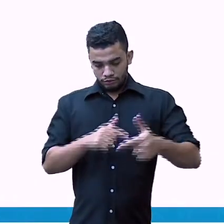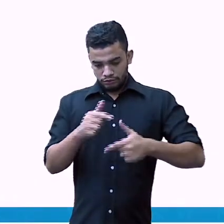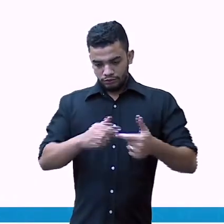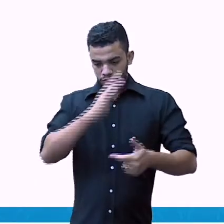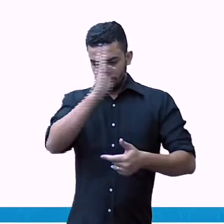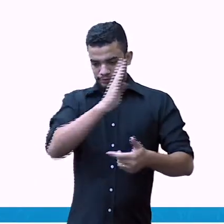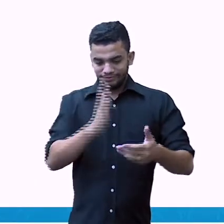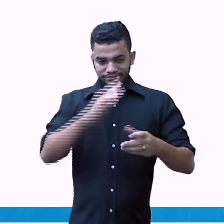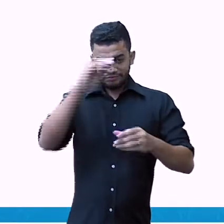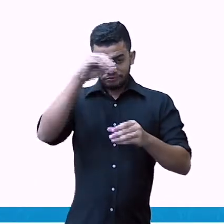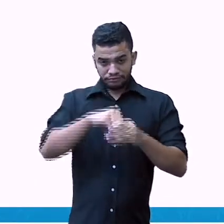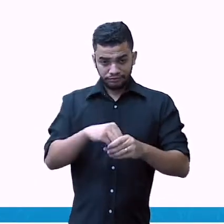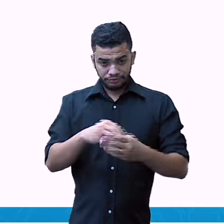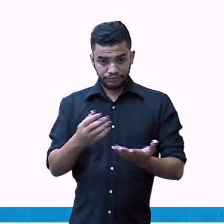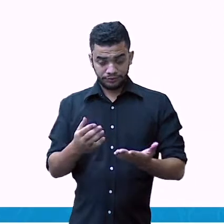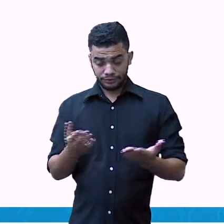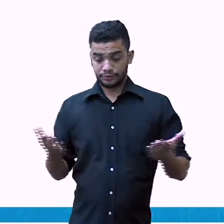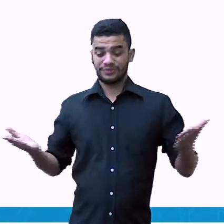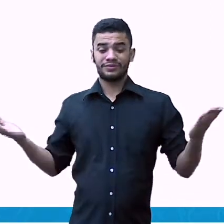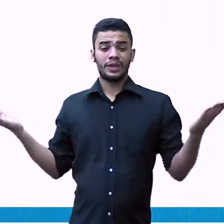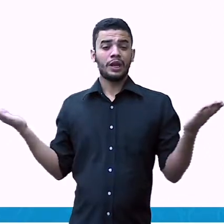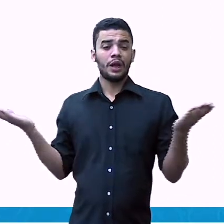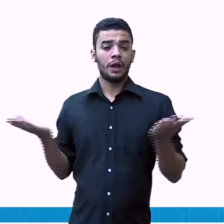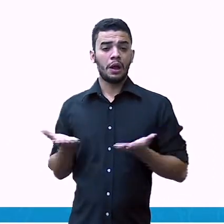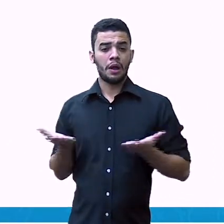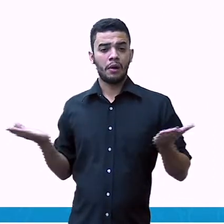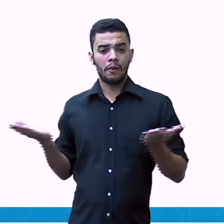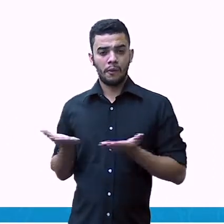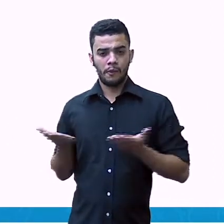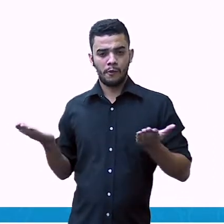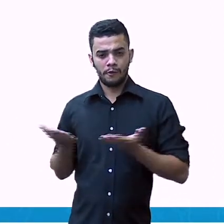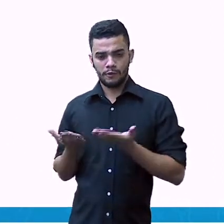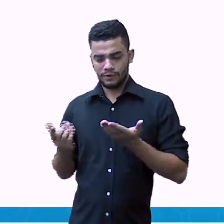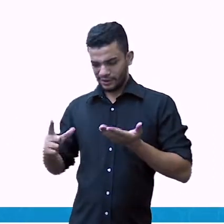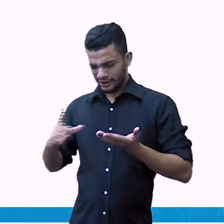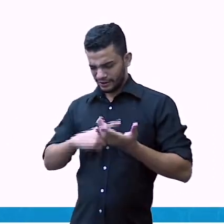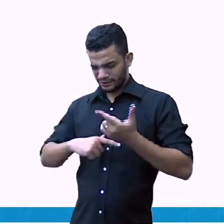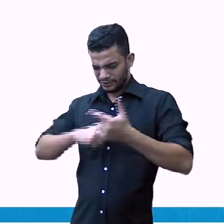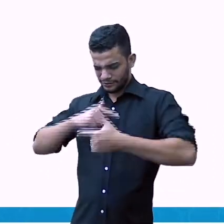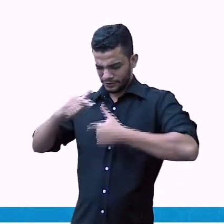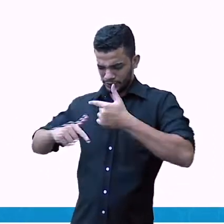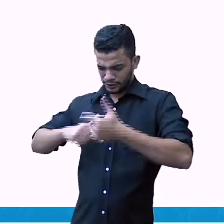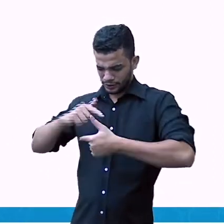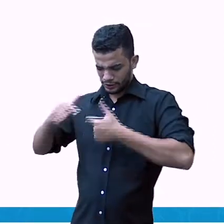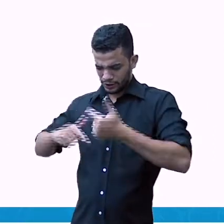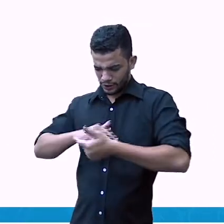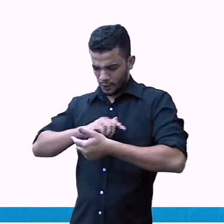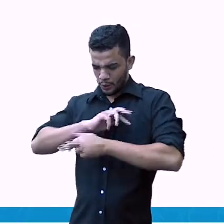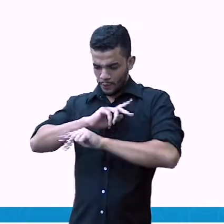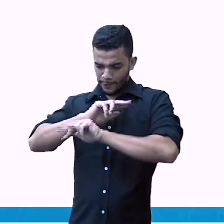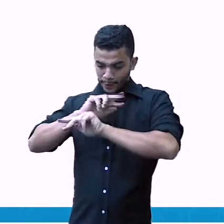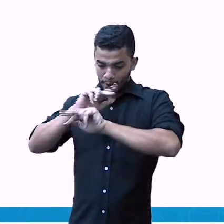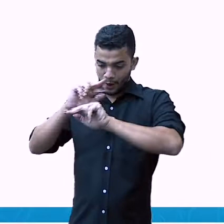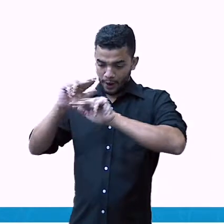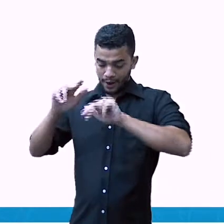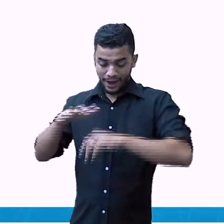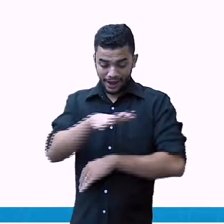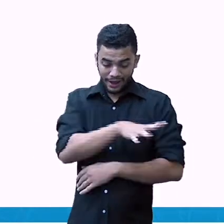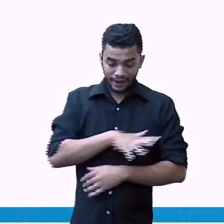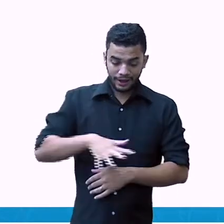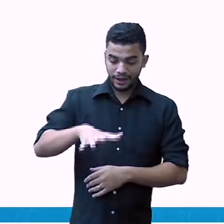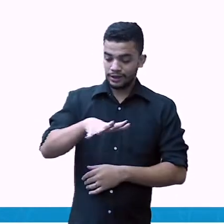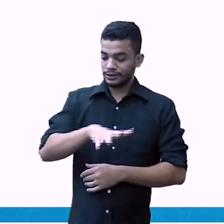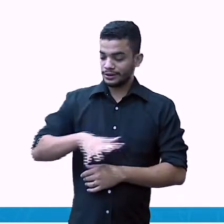Atualmente, há grande variedade de tipos de trabalho no Brasil, realizados nos diferentes setores da